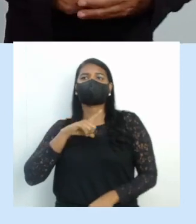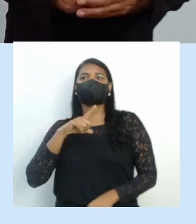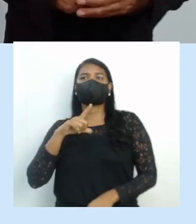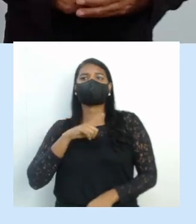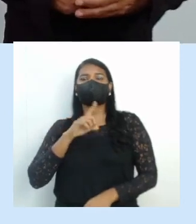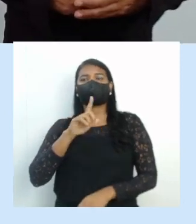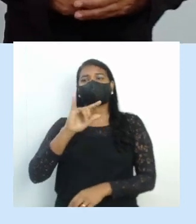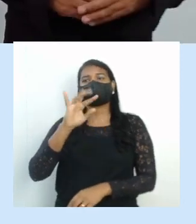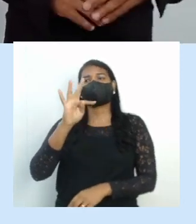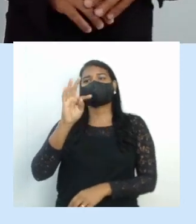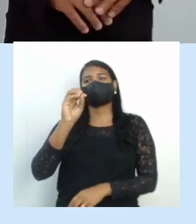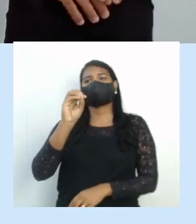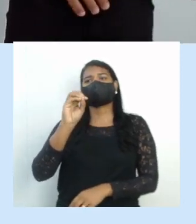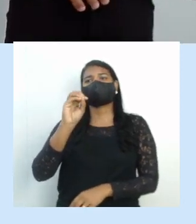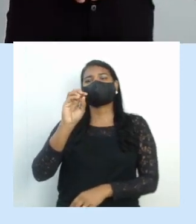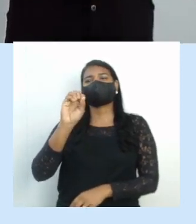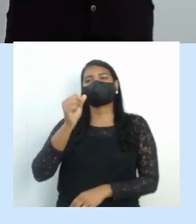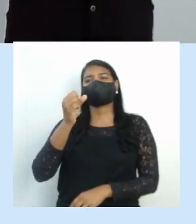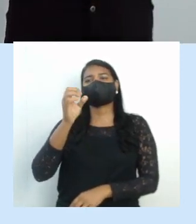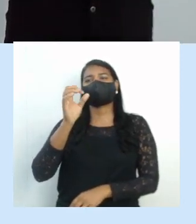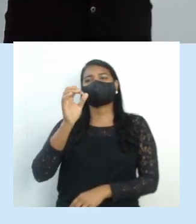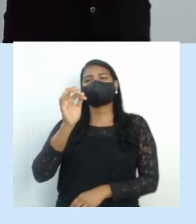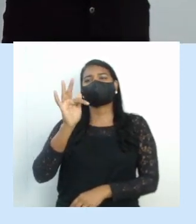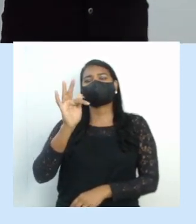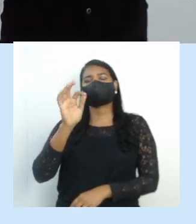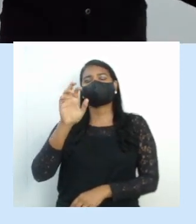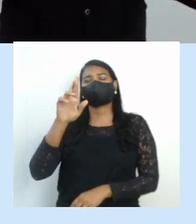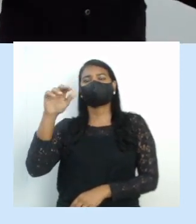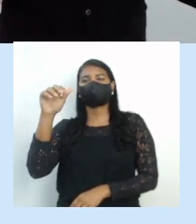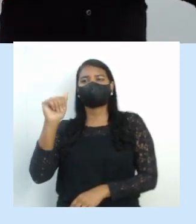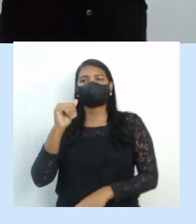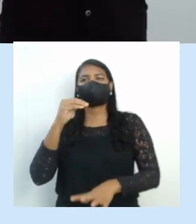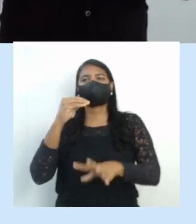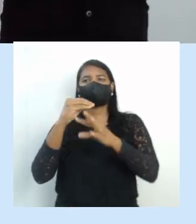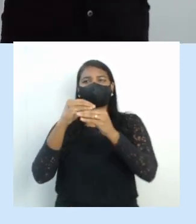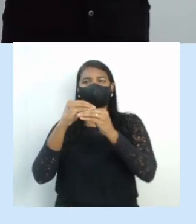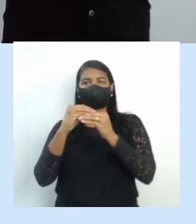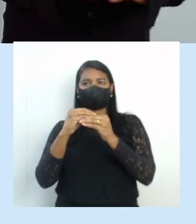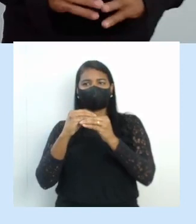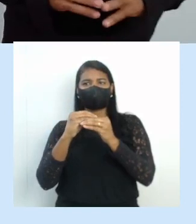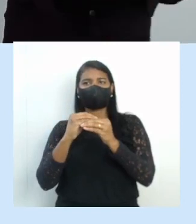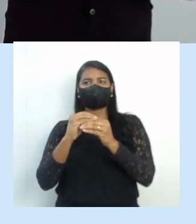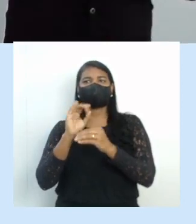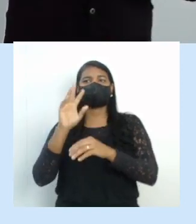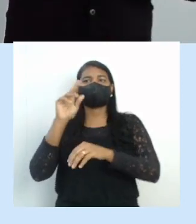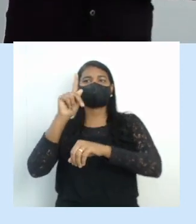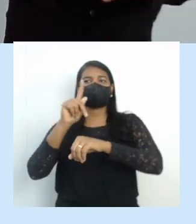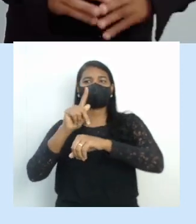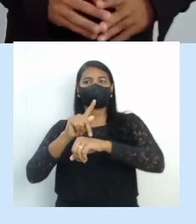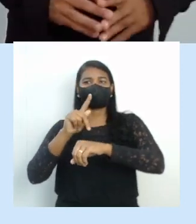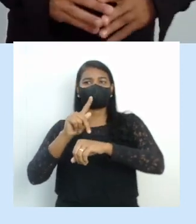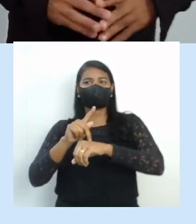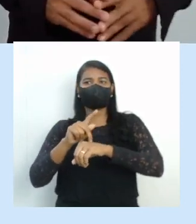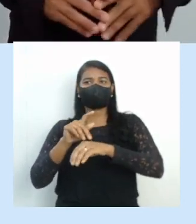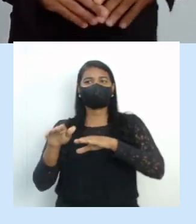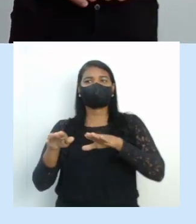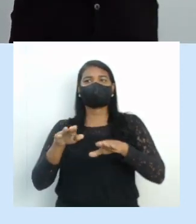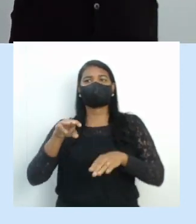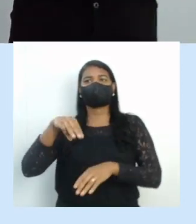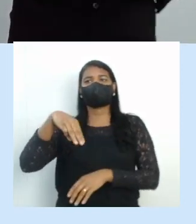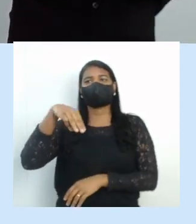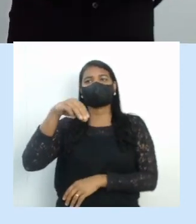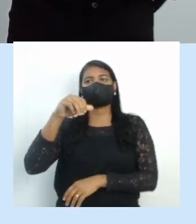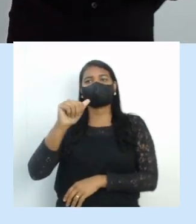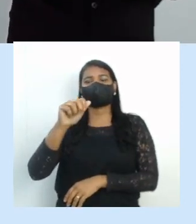litosfera terrestre ela seria composta apenas por rochas magmáticas,